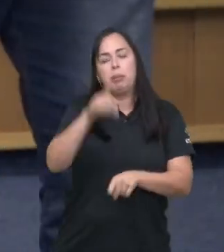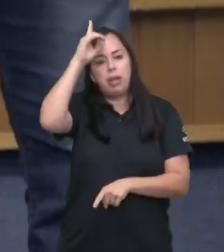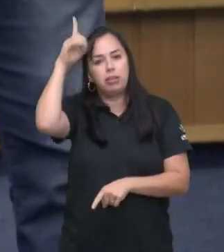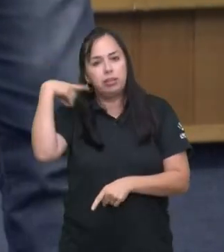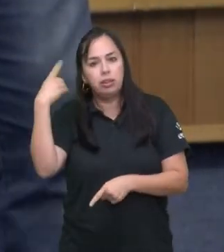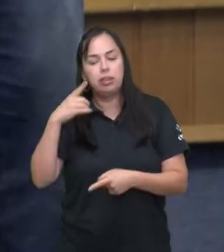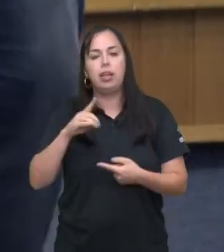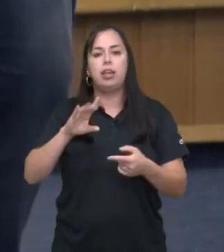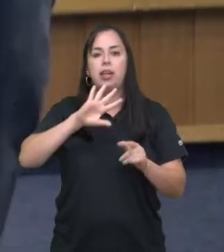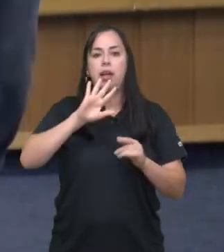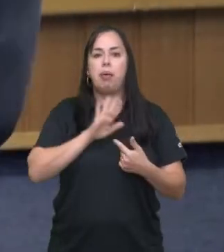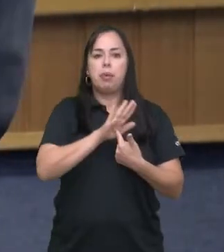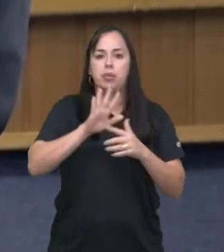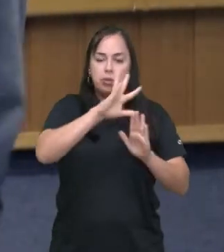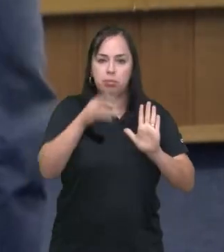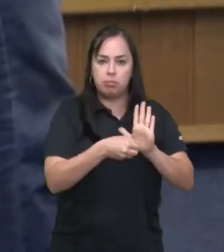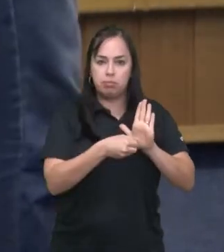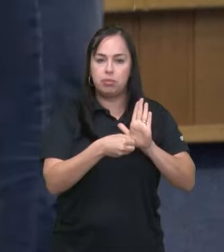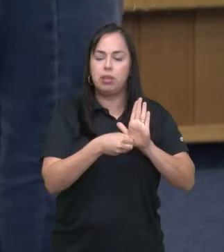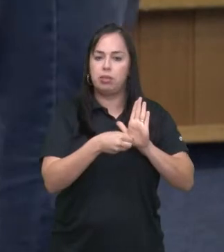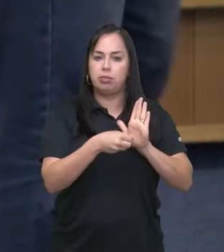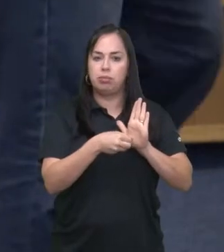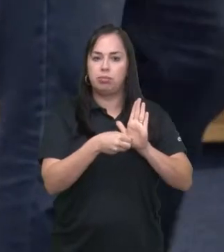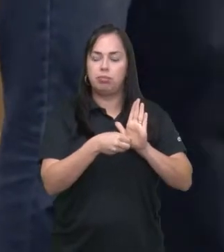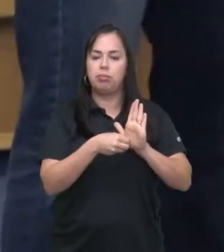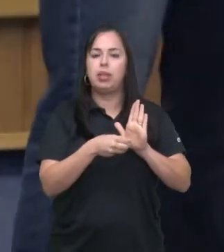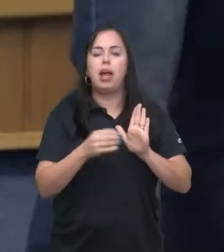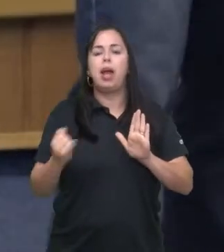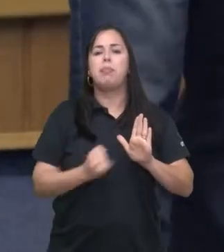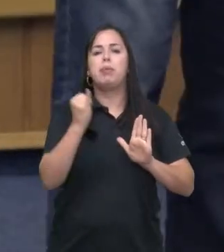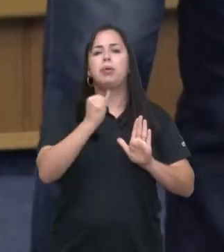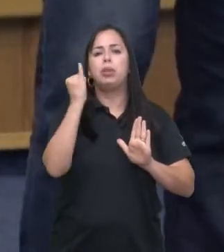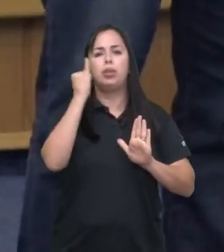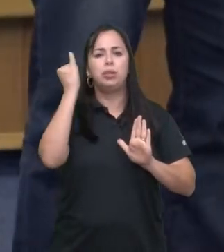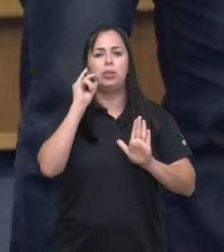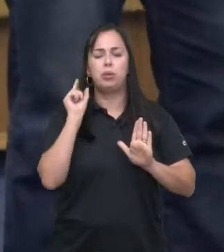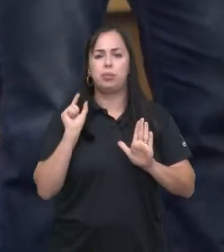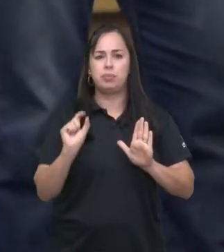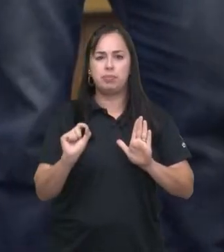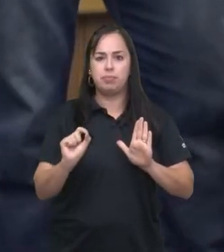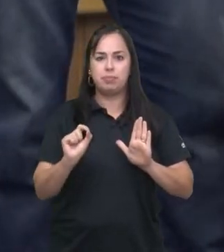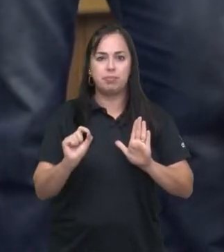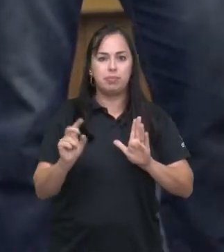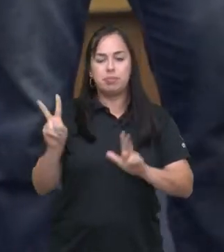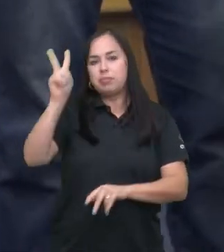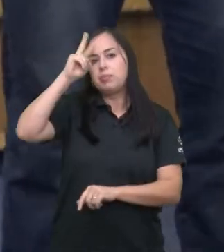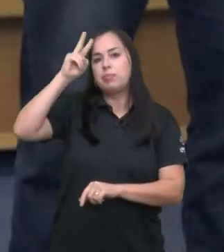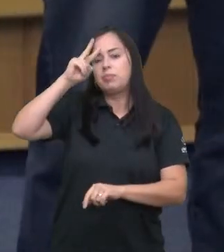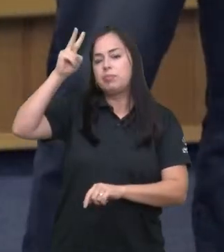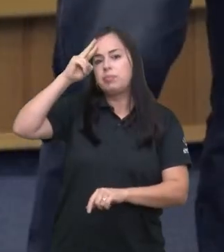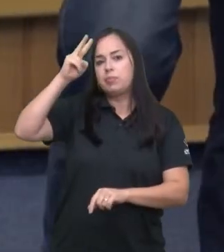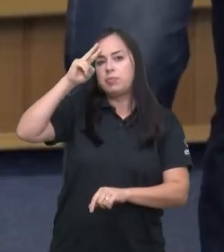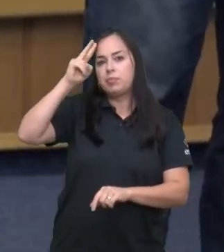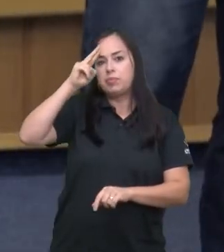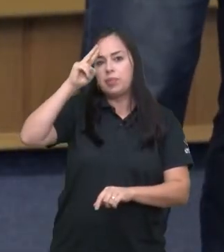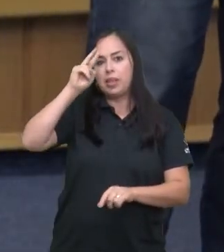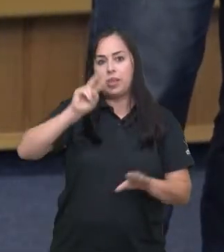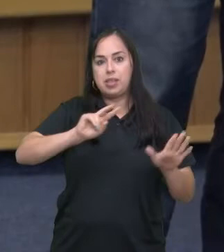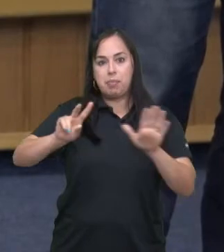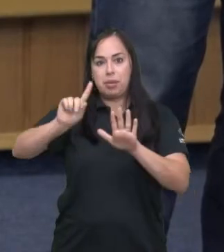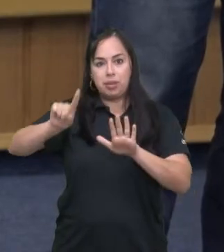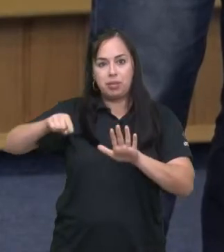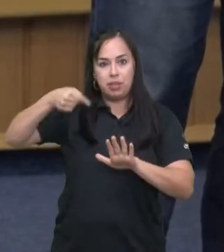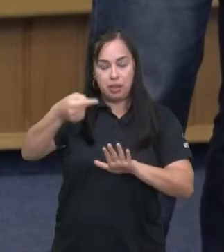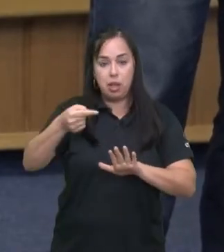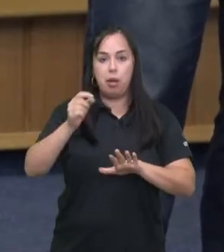apresentaram emendas ao projeto. E é importante ressaltar que na próxima semana